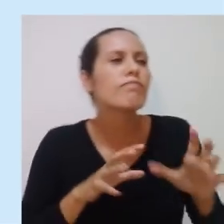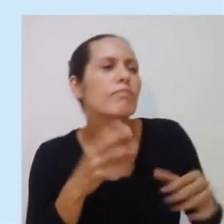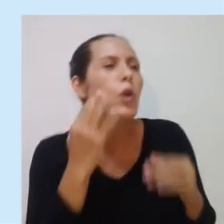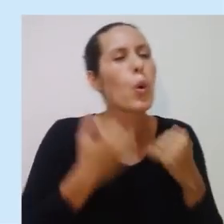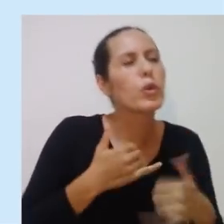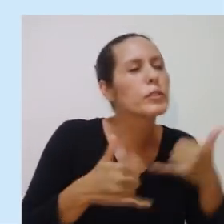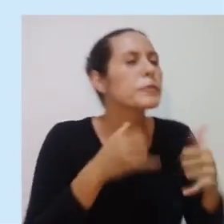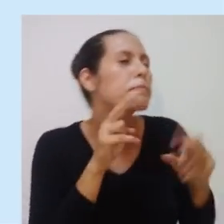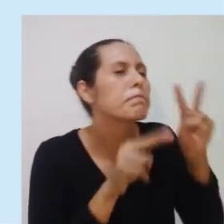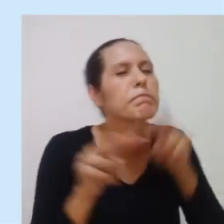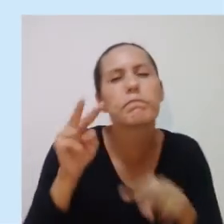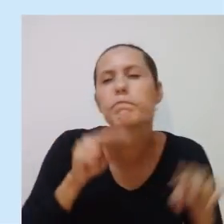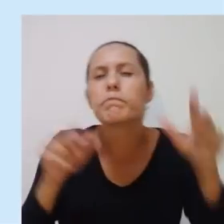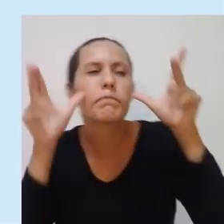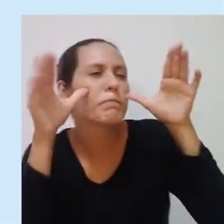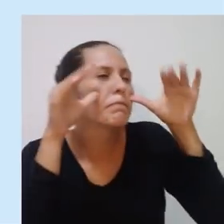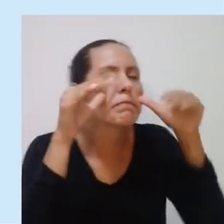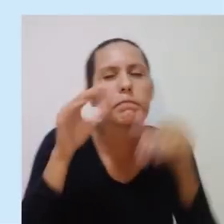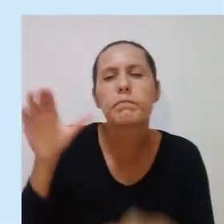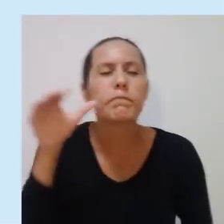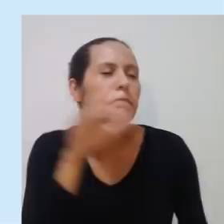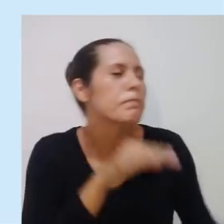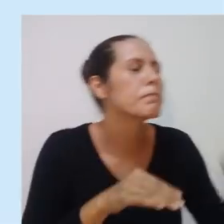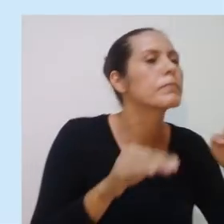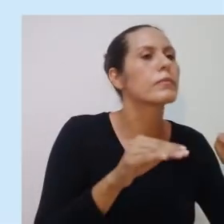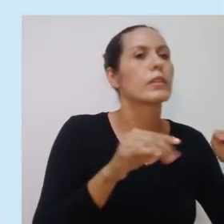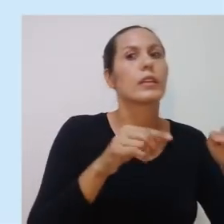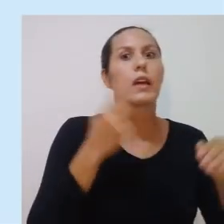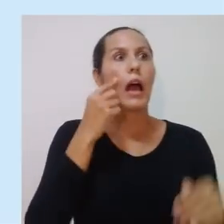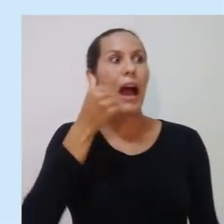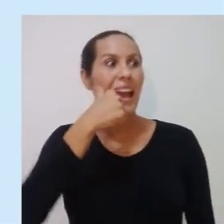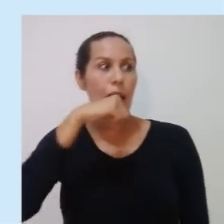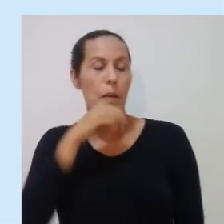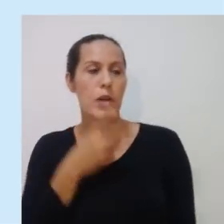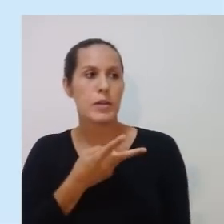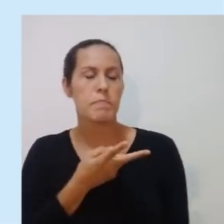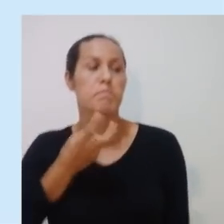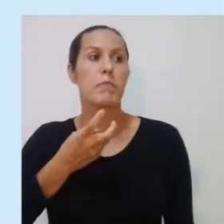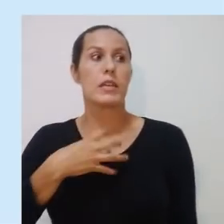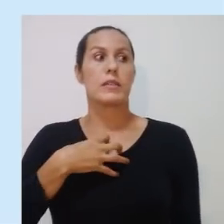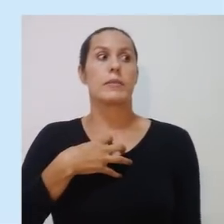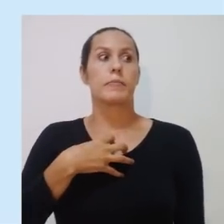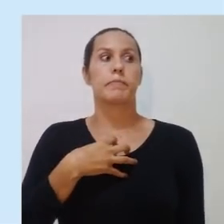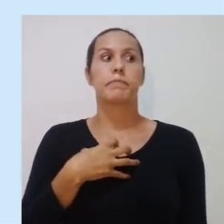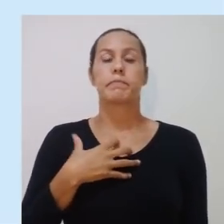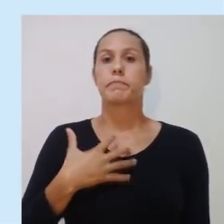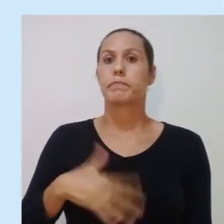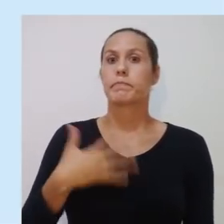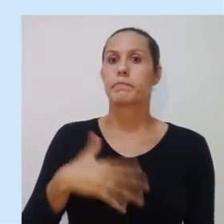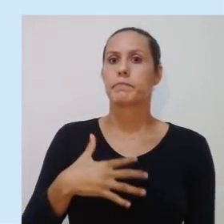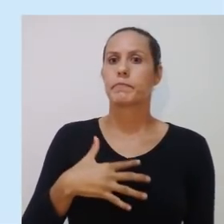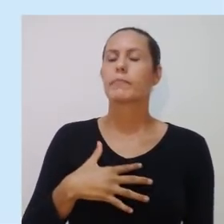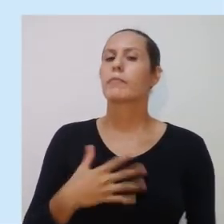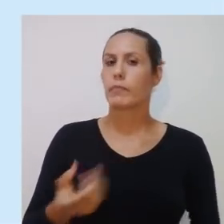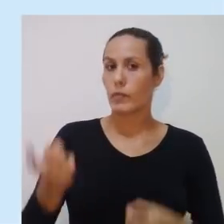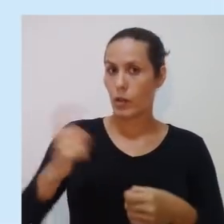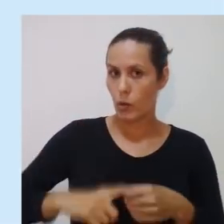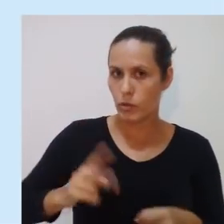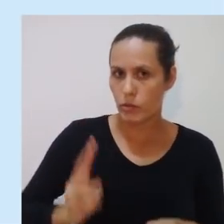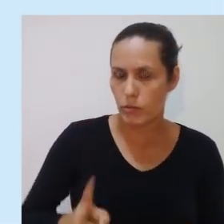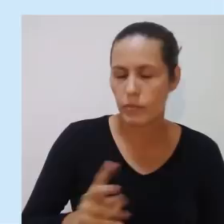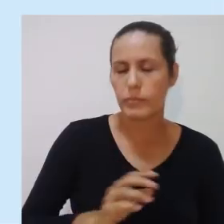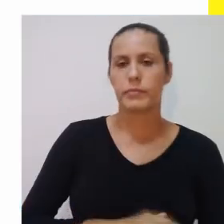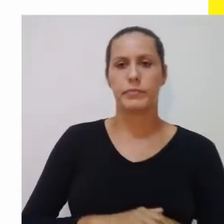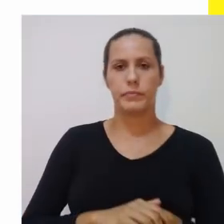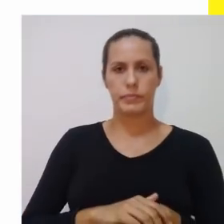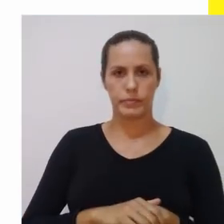gosta de mexer e está mexendo nos jarros da dona da casa. A mãe percebe. Vamos ver o que acontece. Venha comigo